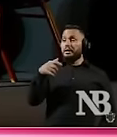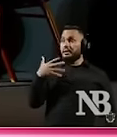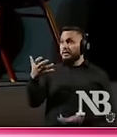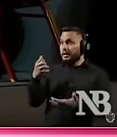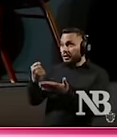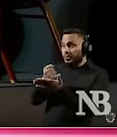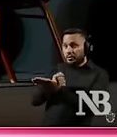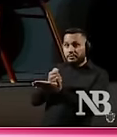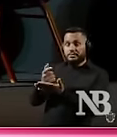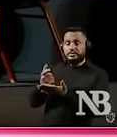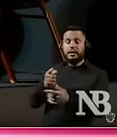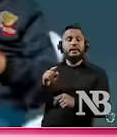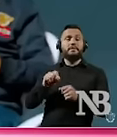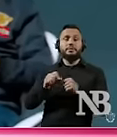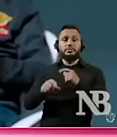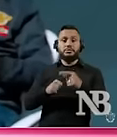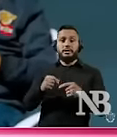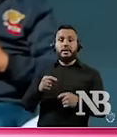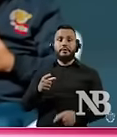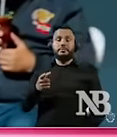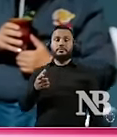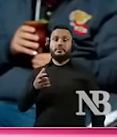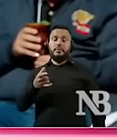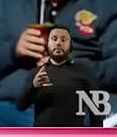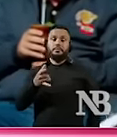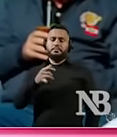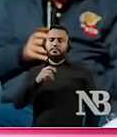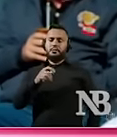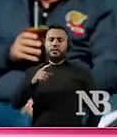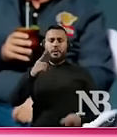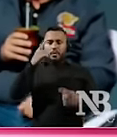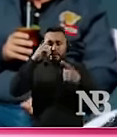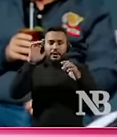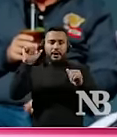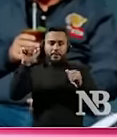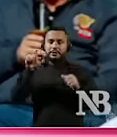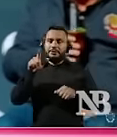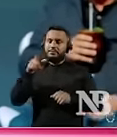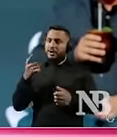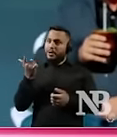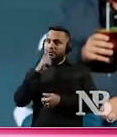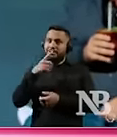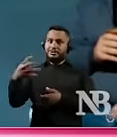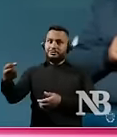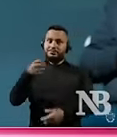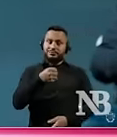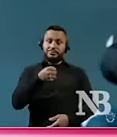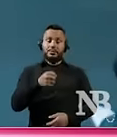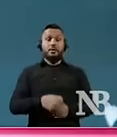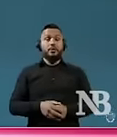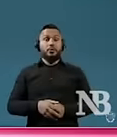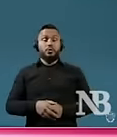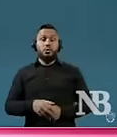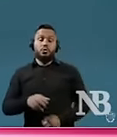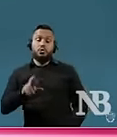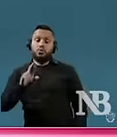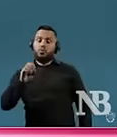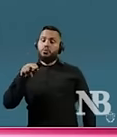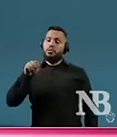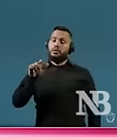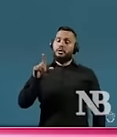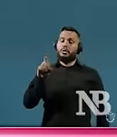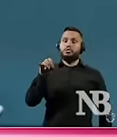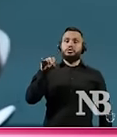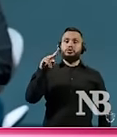Ele não conseguiu, o Real Madrid foi lá e deu um chapéu e trouxe o Beckham para o Real Madrid. O Ronaldinho iria para o Manchester, só